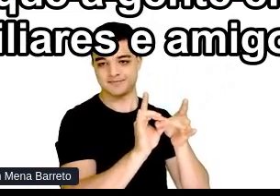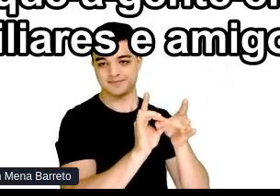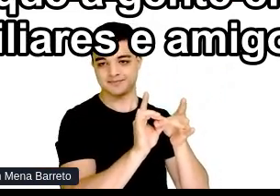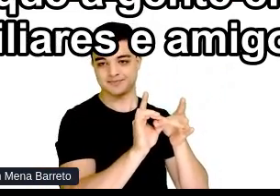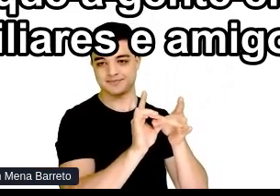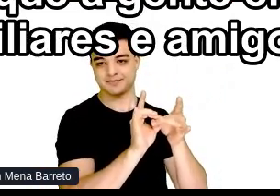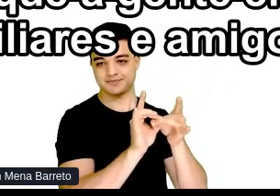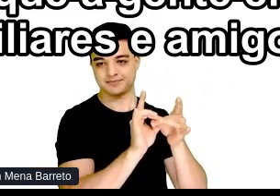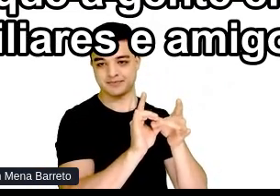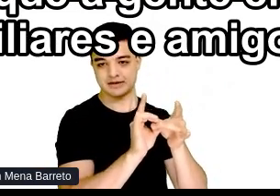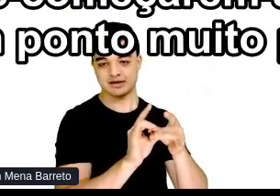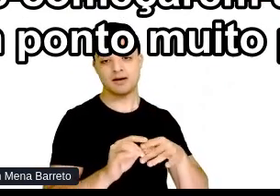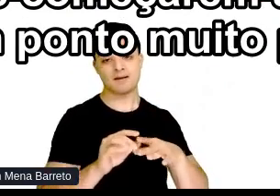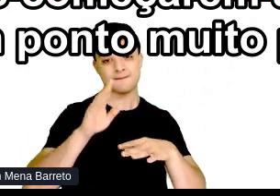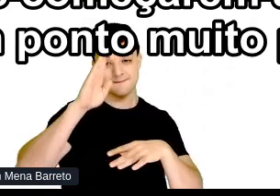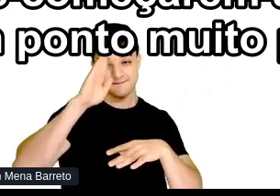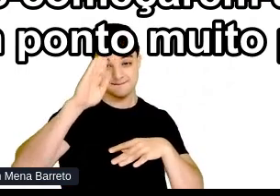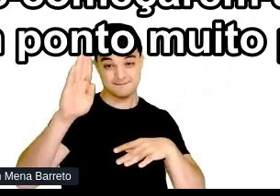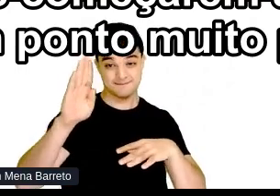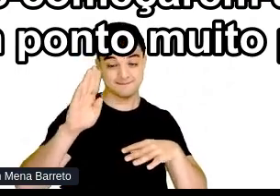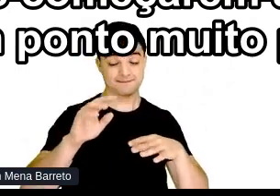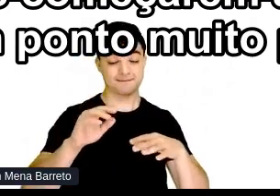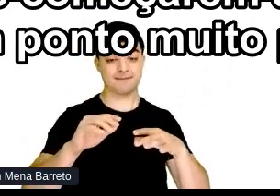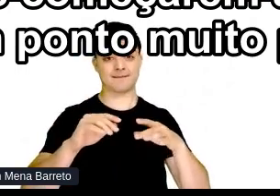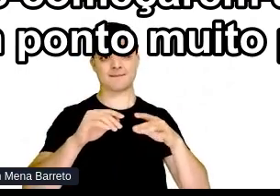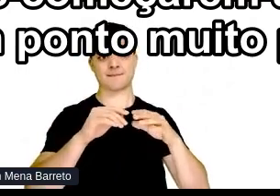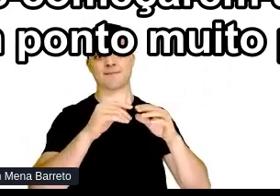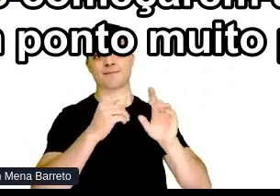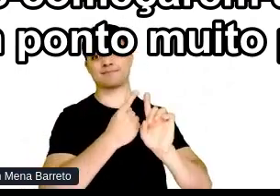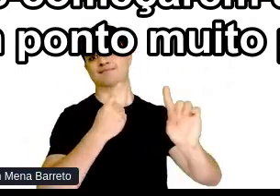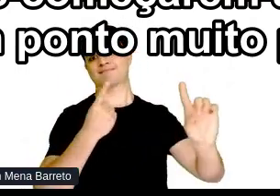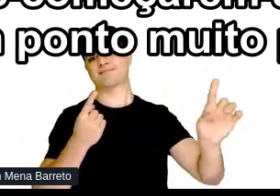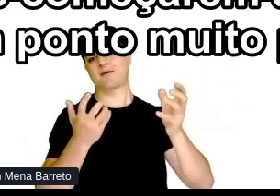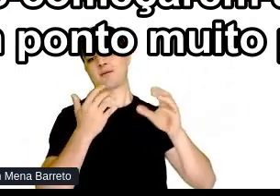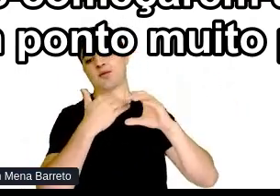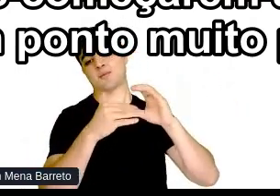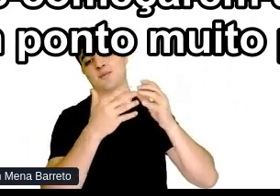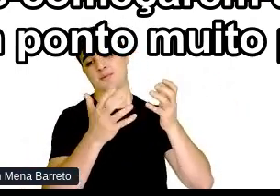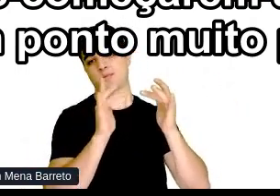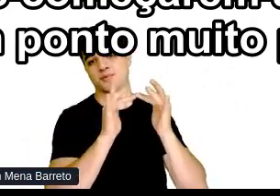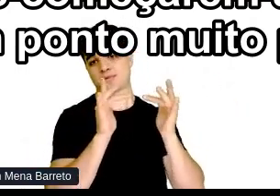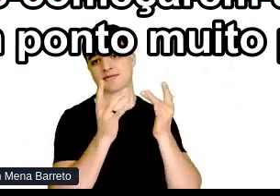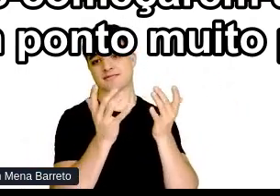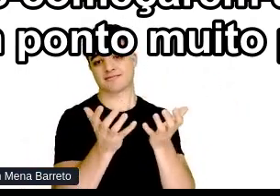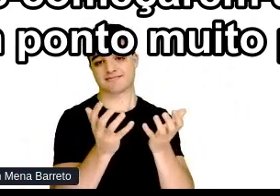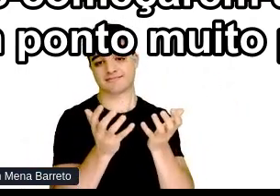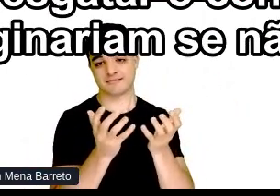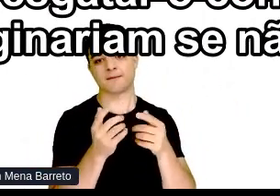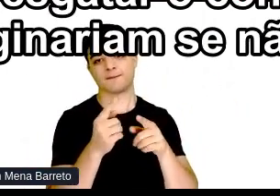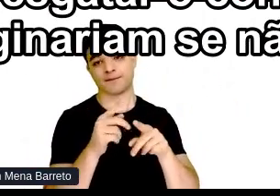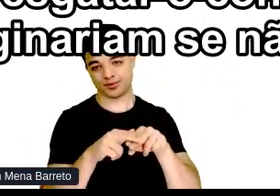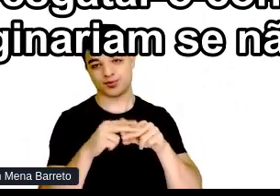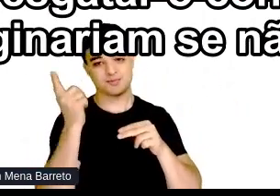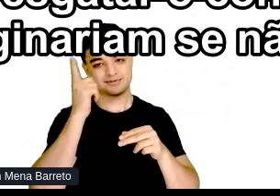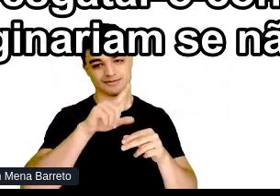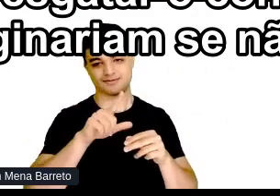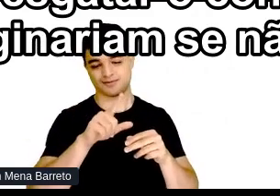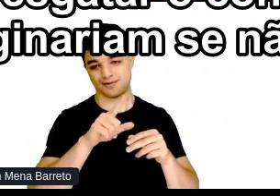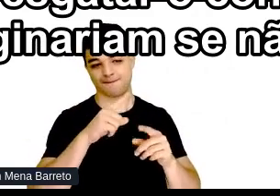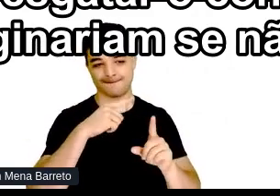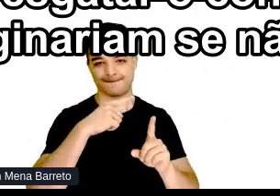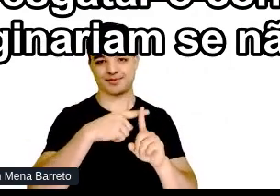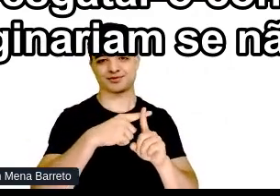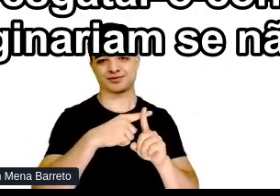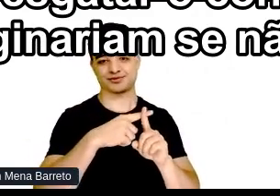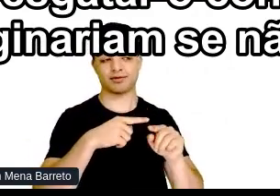ao WhatsApp. E por mais que as redes sociais também estão crescendo, e a gente vê isso também como em outras situações, como busca de